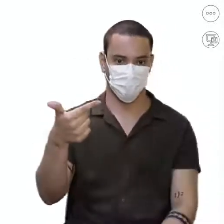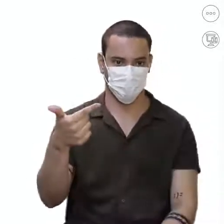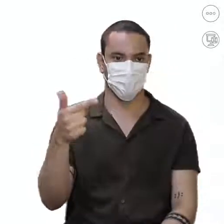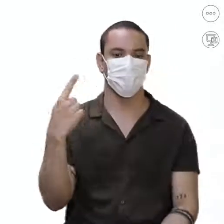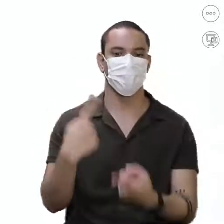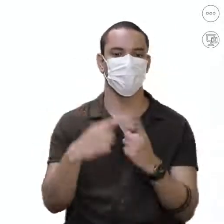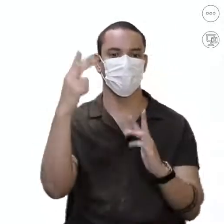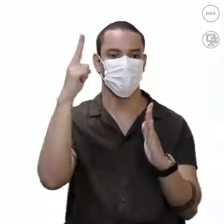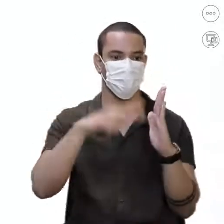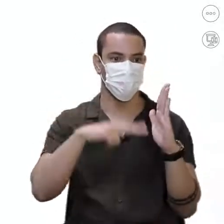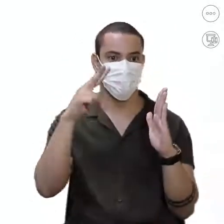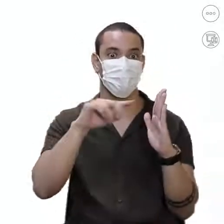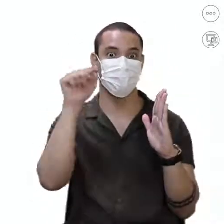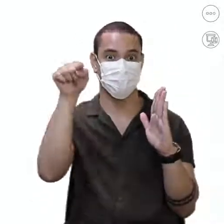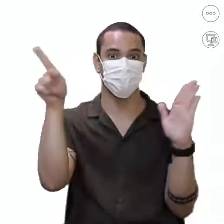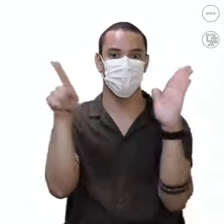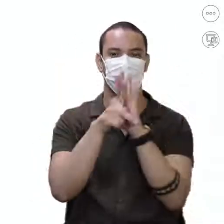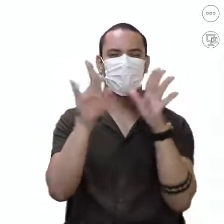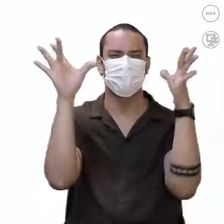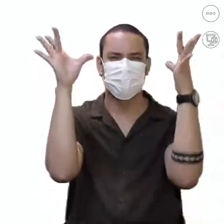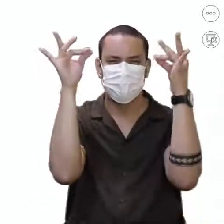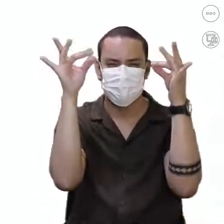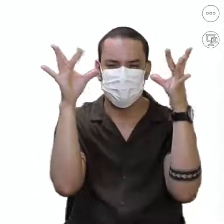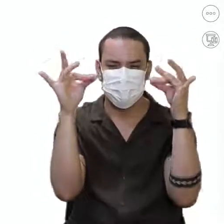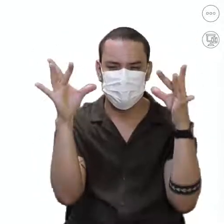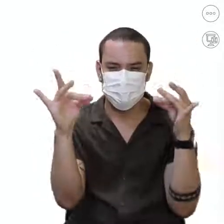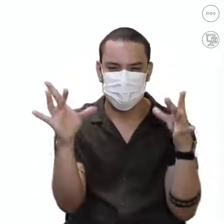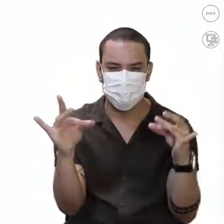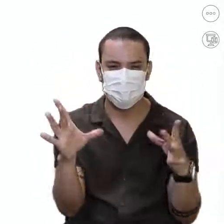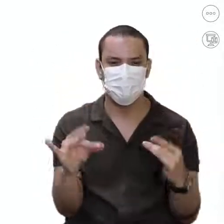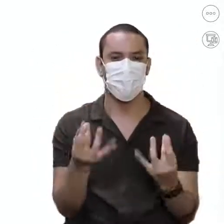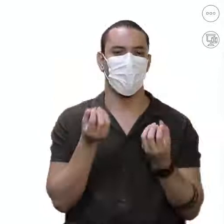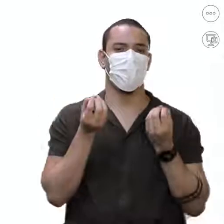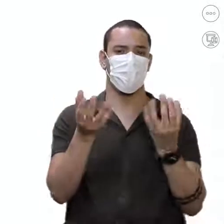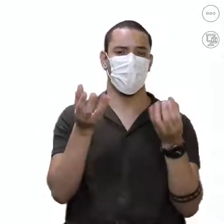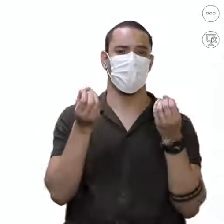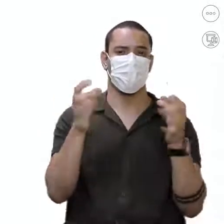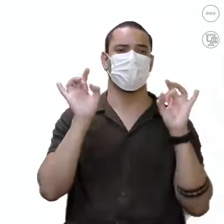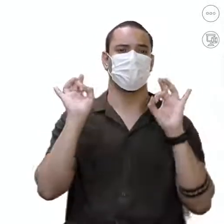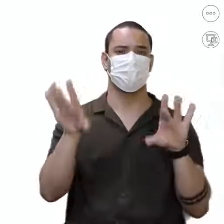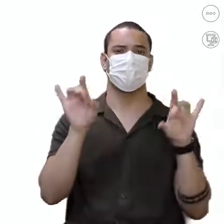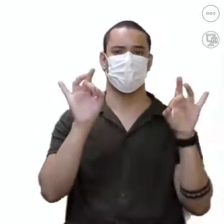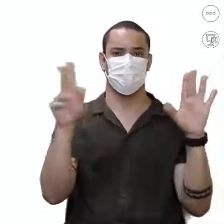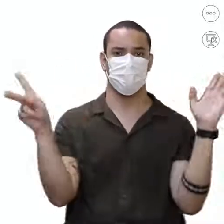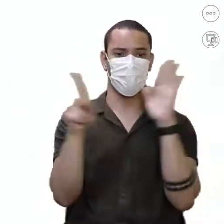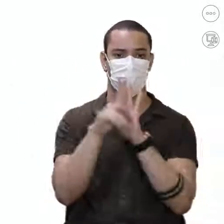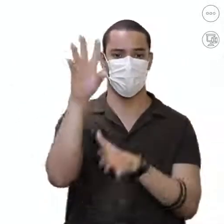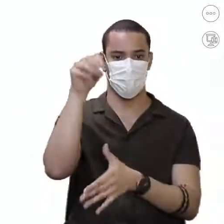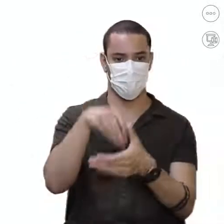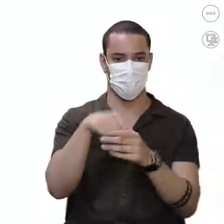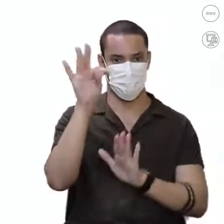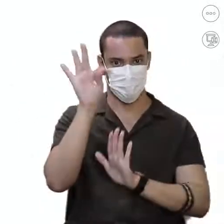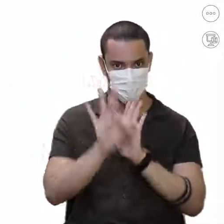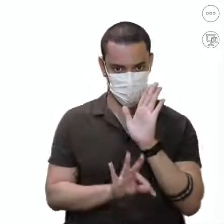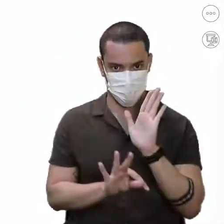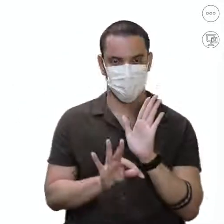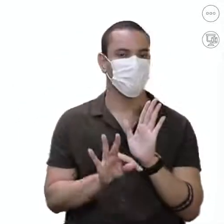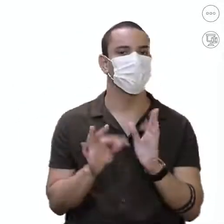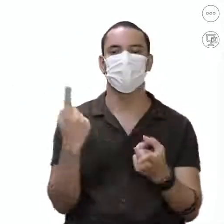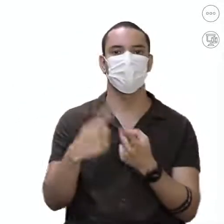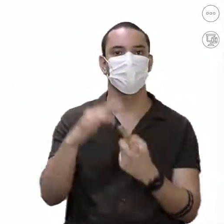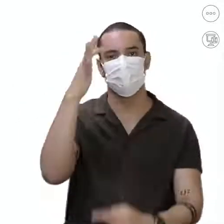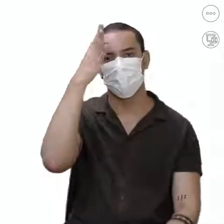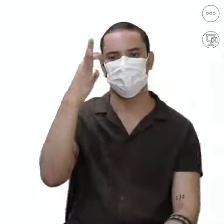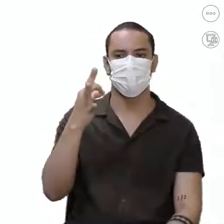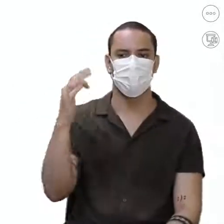serão buscados detalhes, informações específicas sobre o texto, ok? Vamos entender um